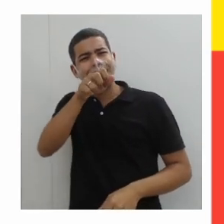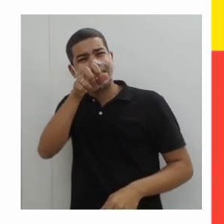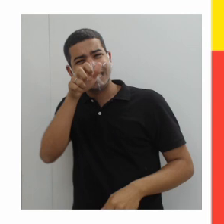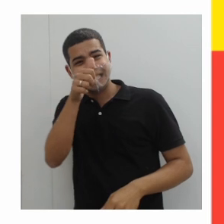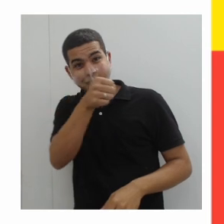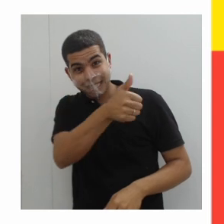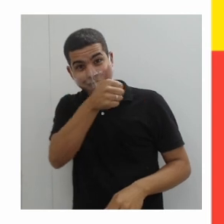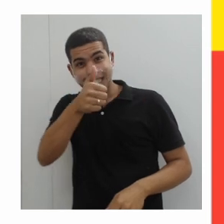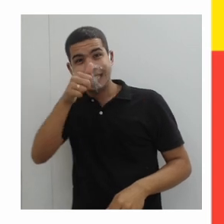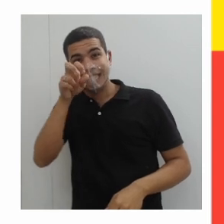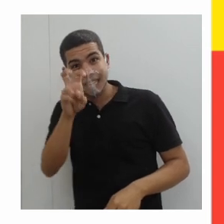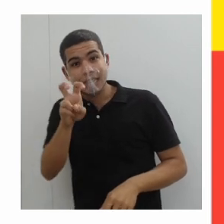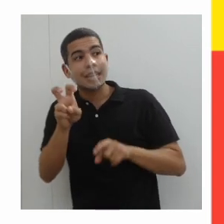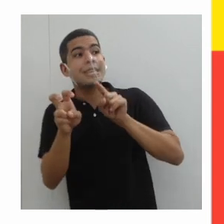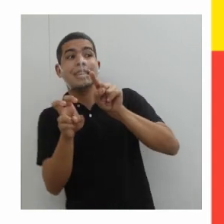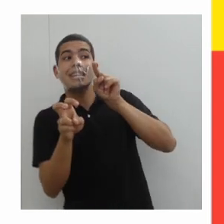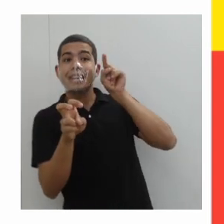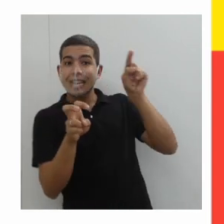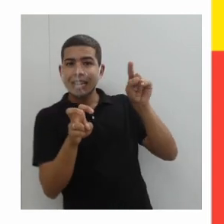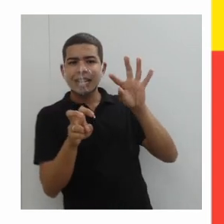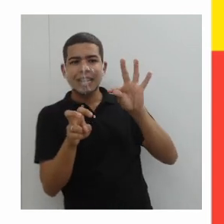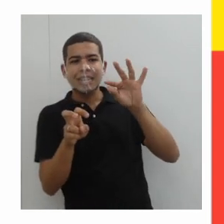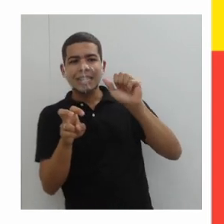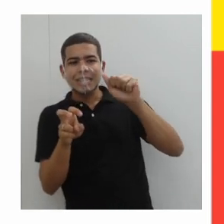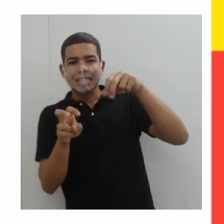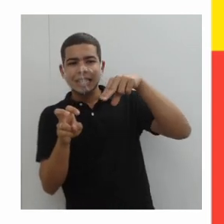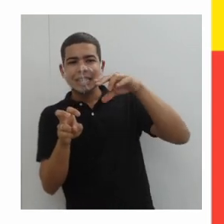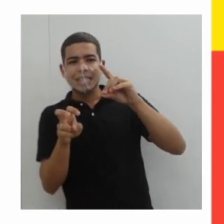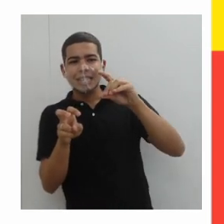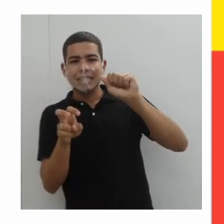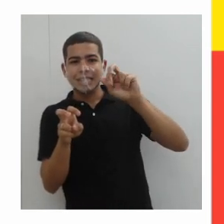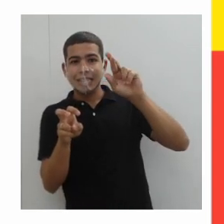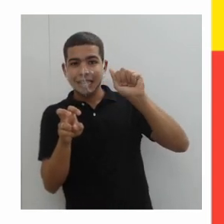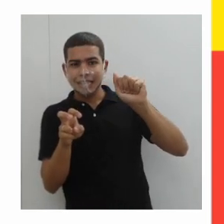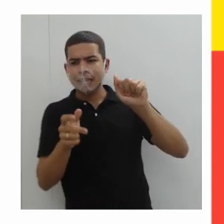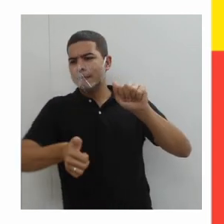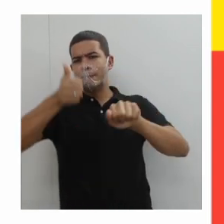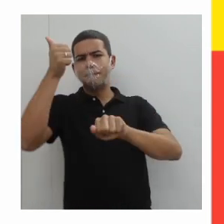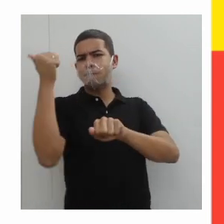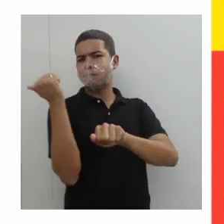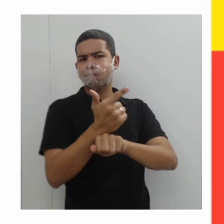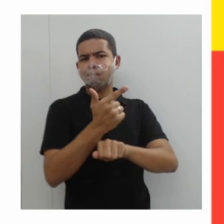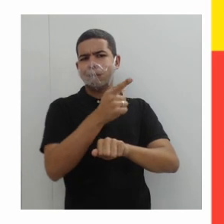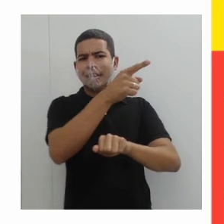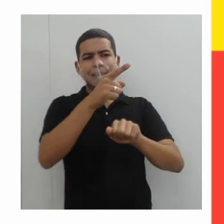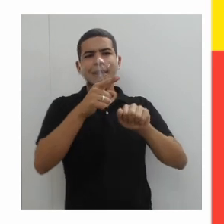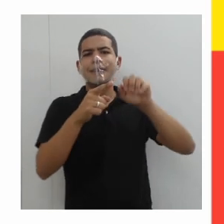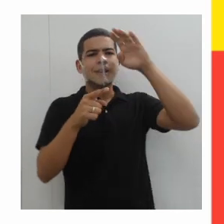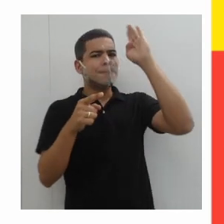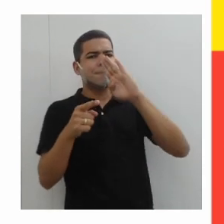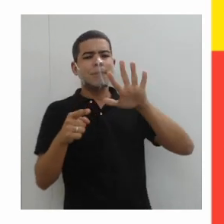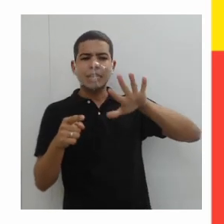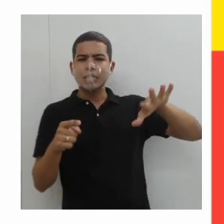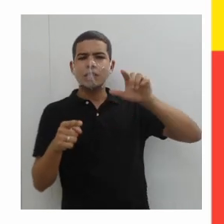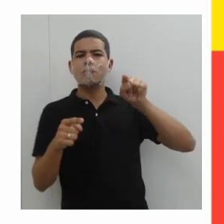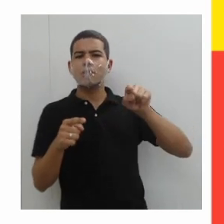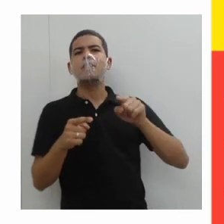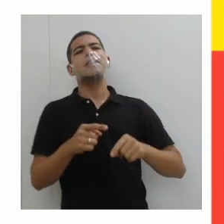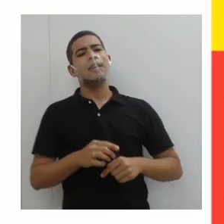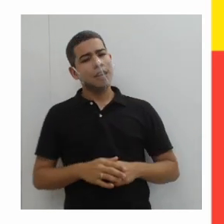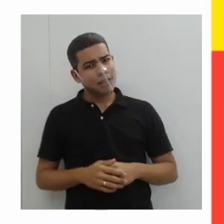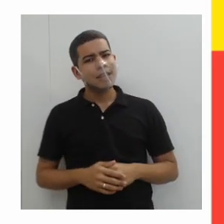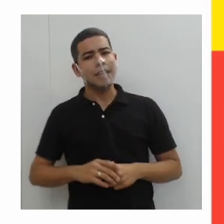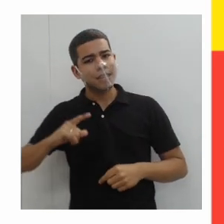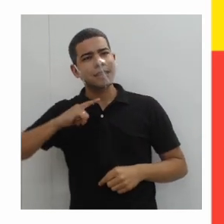desempenho superior ao da oposta, a Tandara, do Osasco, e da seleção brasileira. maior pontuadora da competição com média de